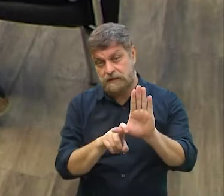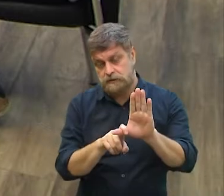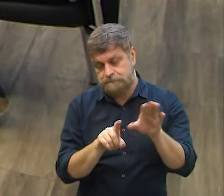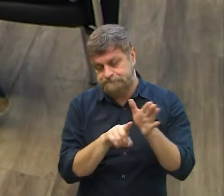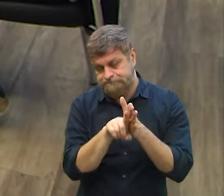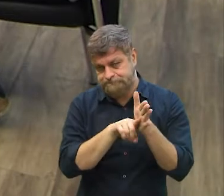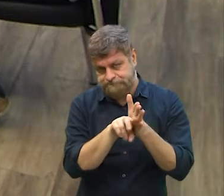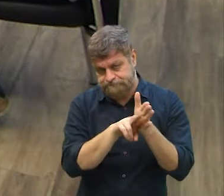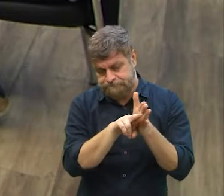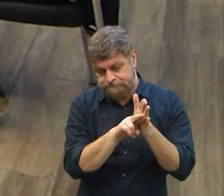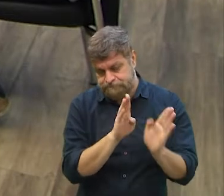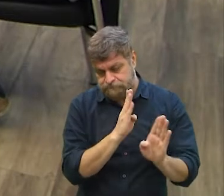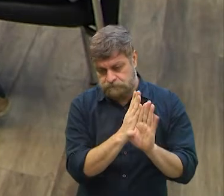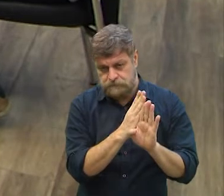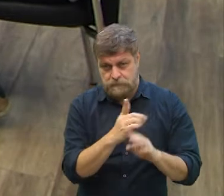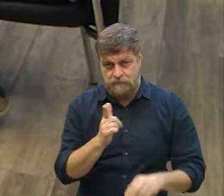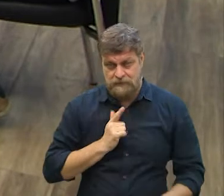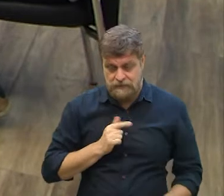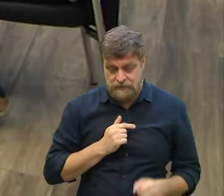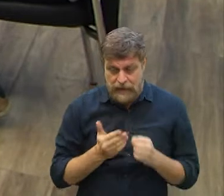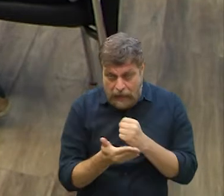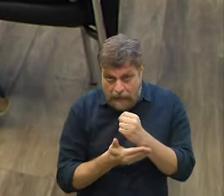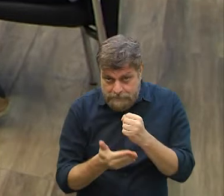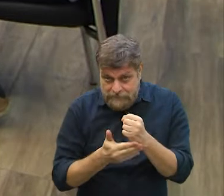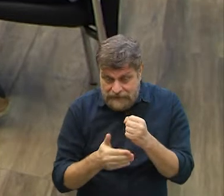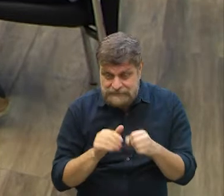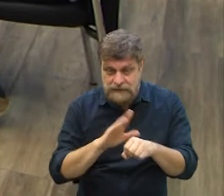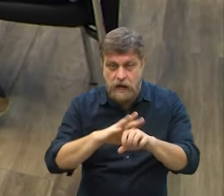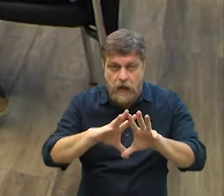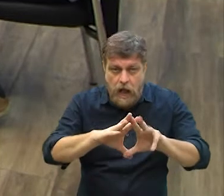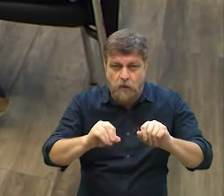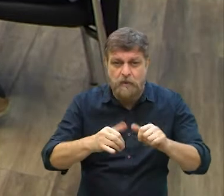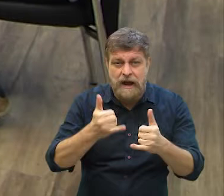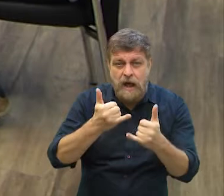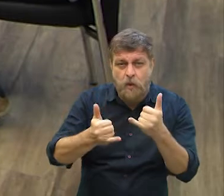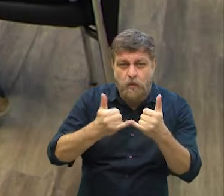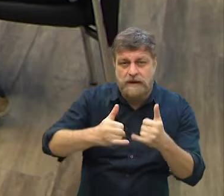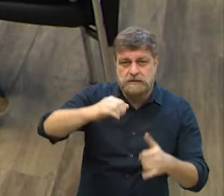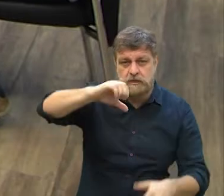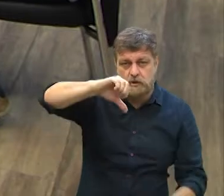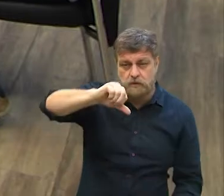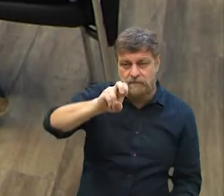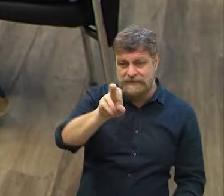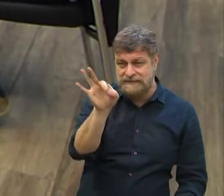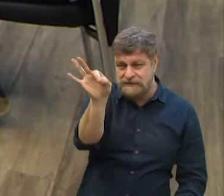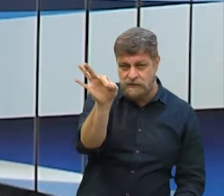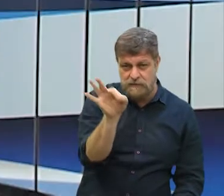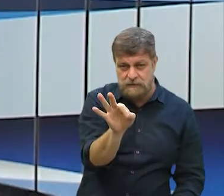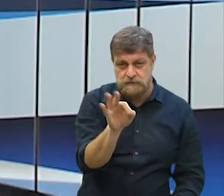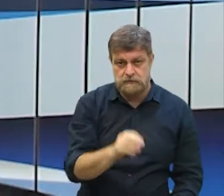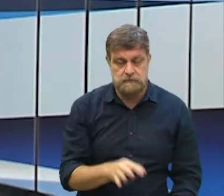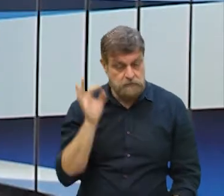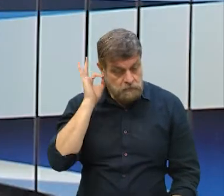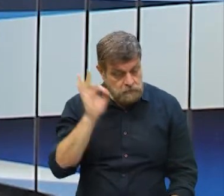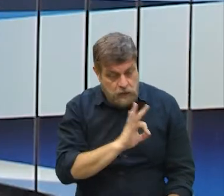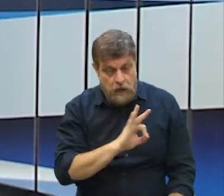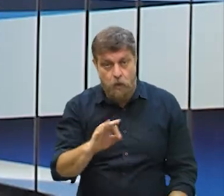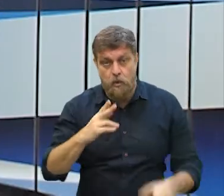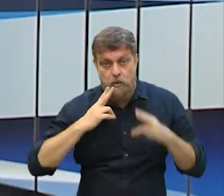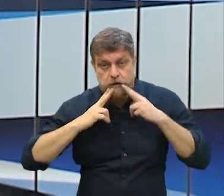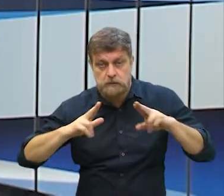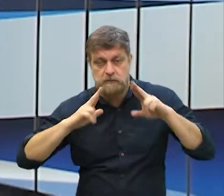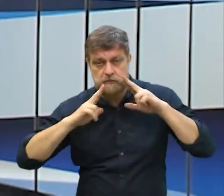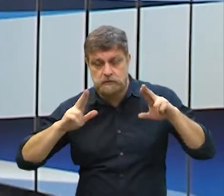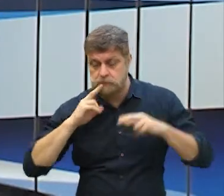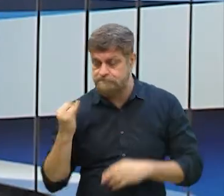Depende do diagnóstico, mas como a gente tem aumentado muito o diagnóstico precoce, o índice de cura é próximo de 95%. Isso é uma ótima